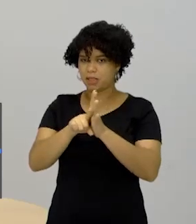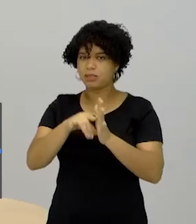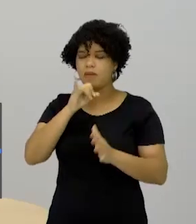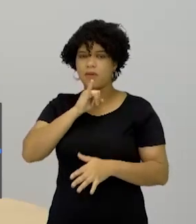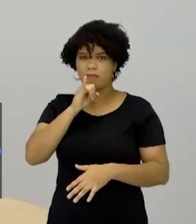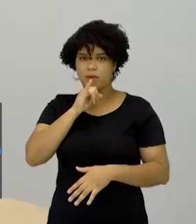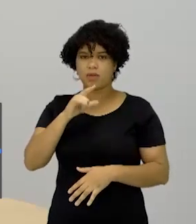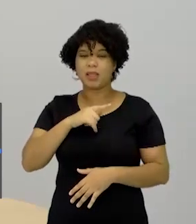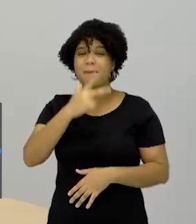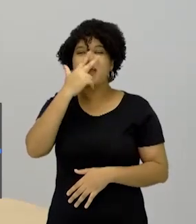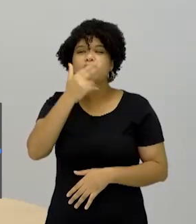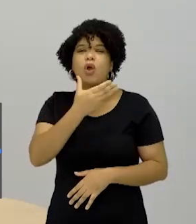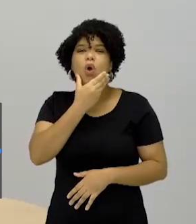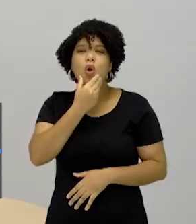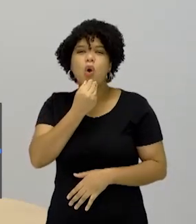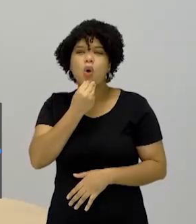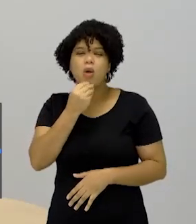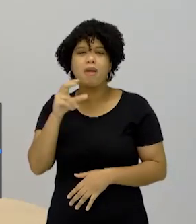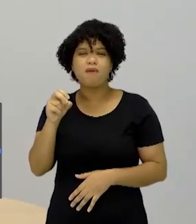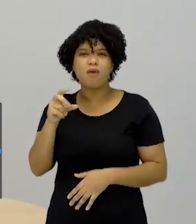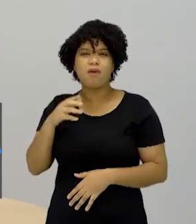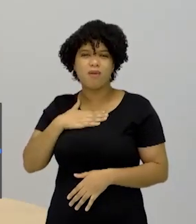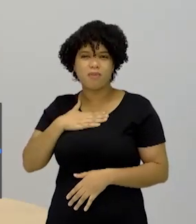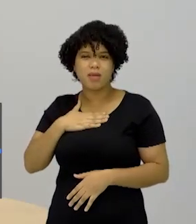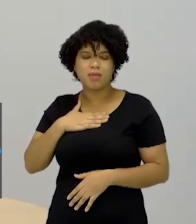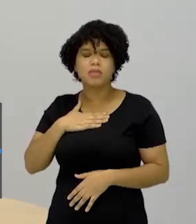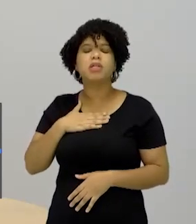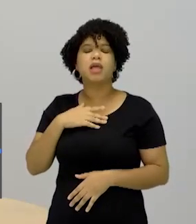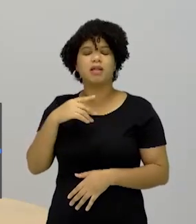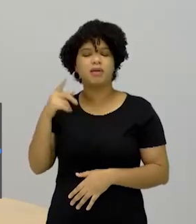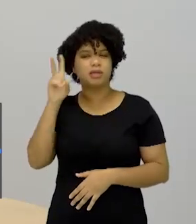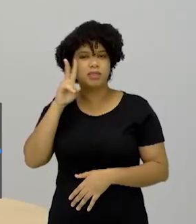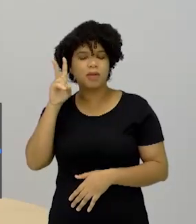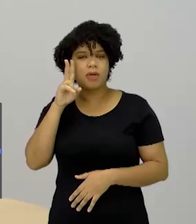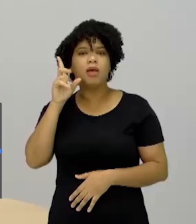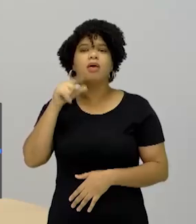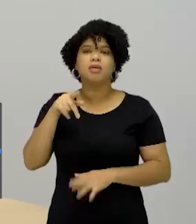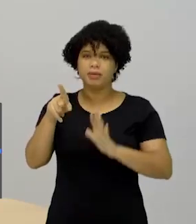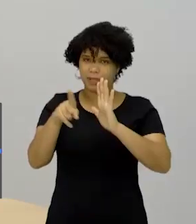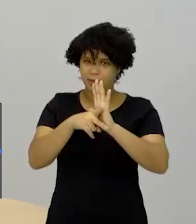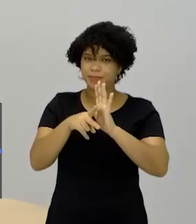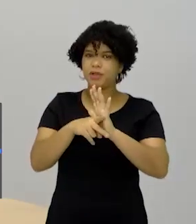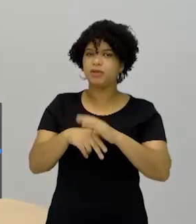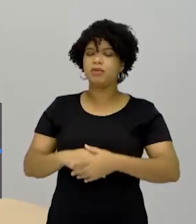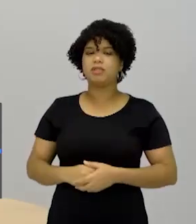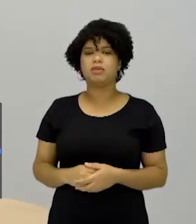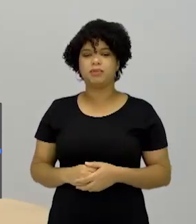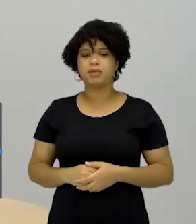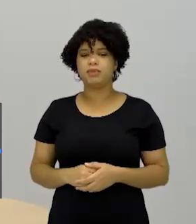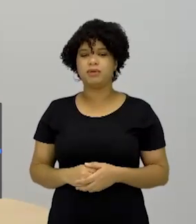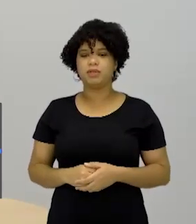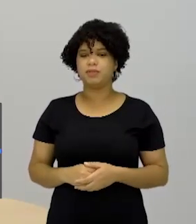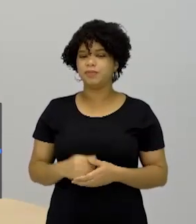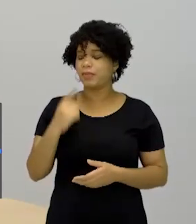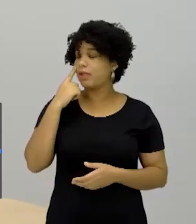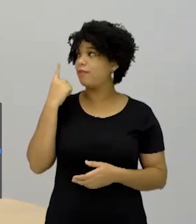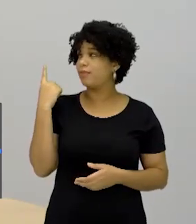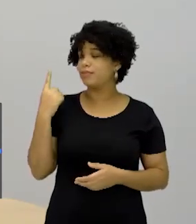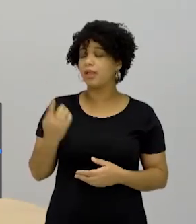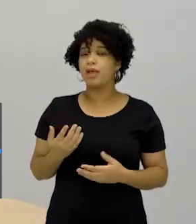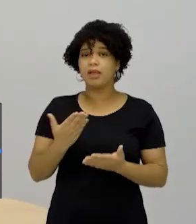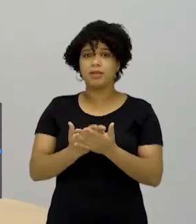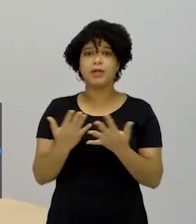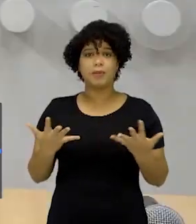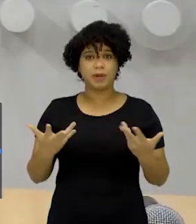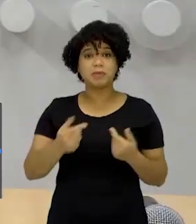parecido com o do meu avô. Ele fala que o pai dele era advogado, né, e aposentou a máquina de escrever, algo parecido. Então, tem uma aula maravilhosa no Mas YouTube. o pessoal já está aqui